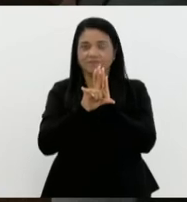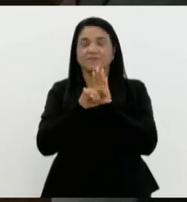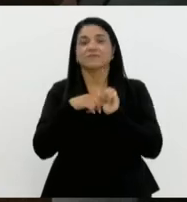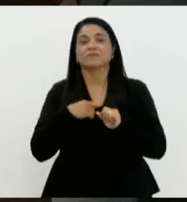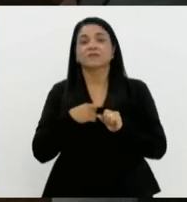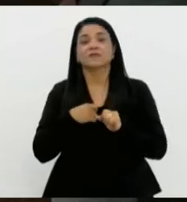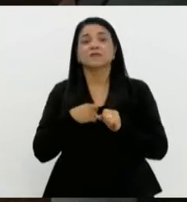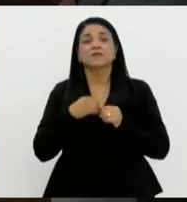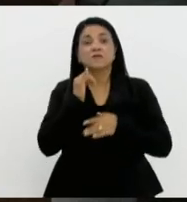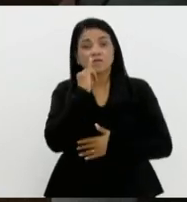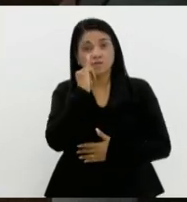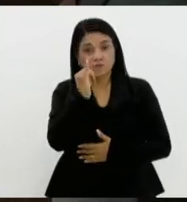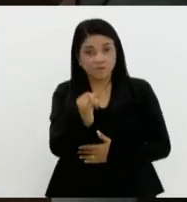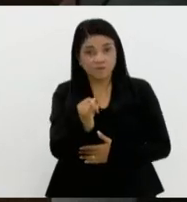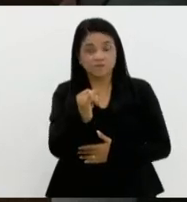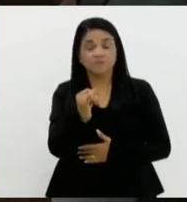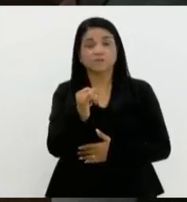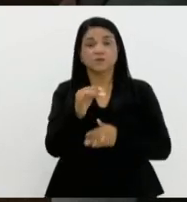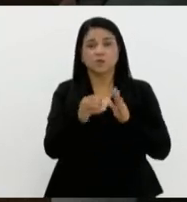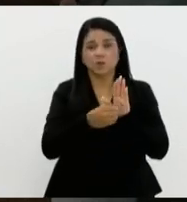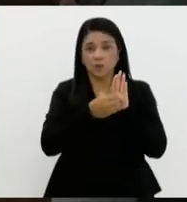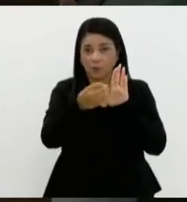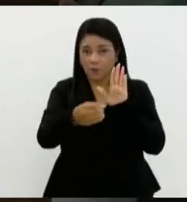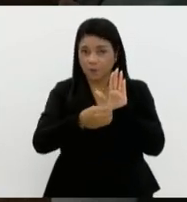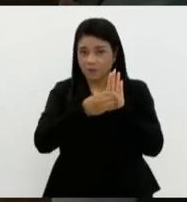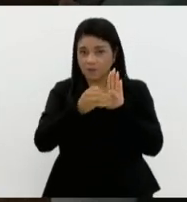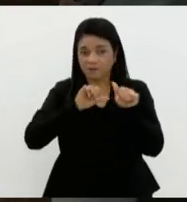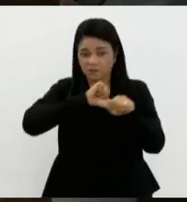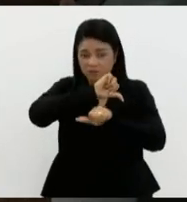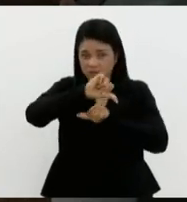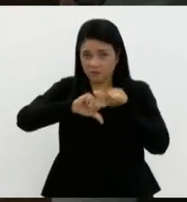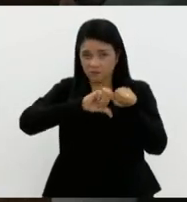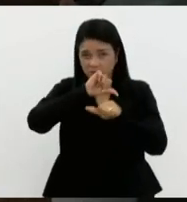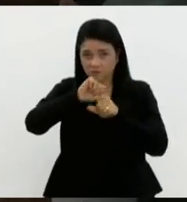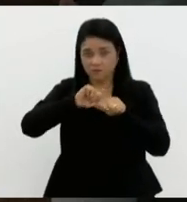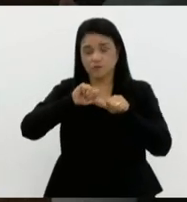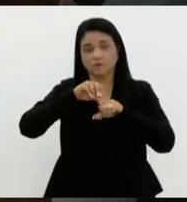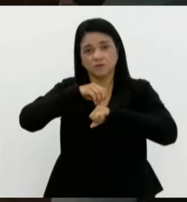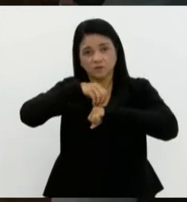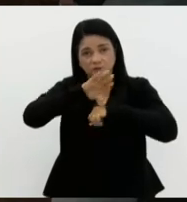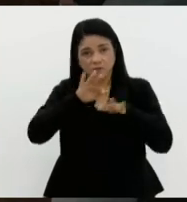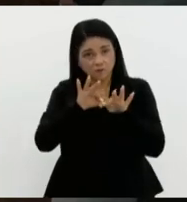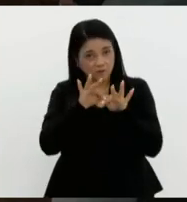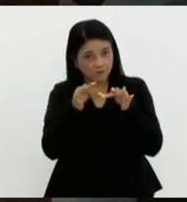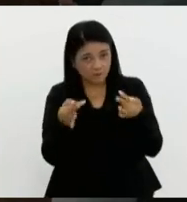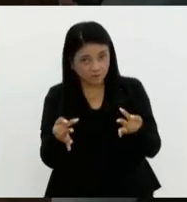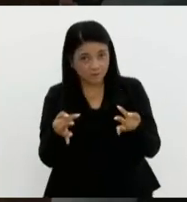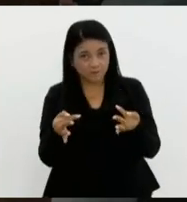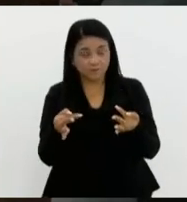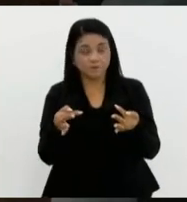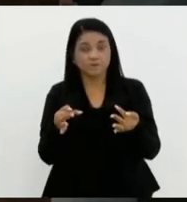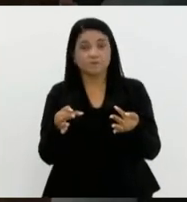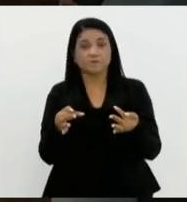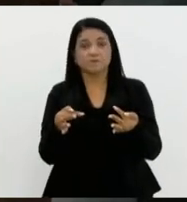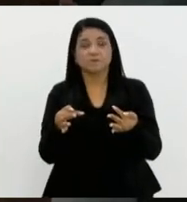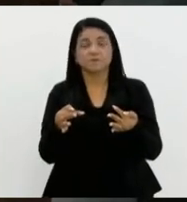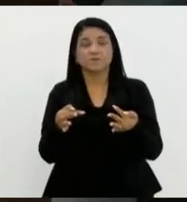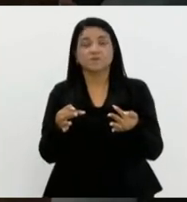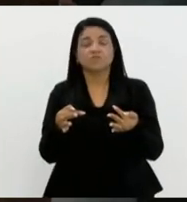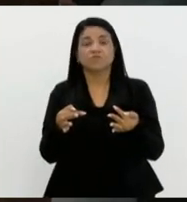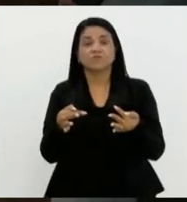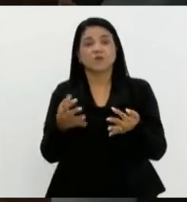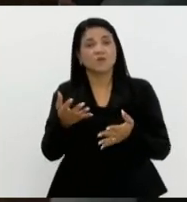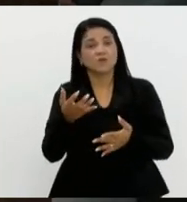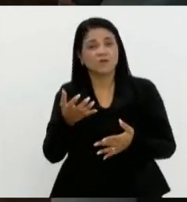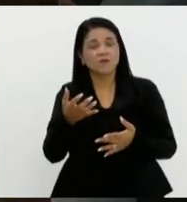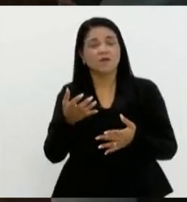presidente, que apesar do parecer por transformação e indicação simples, né, assim, queria